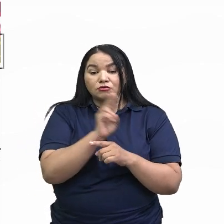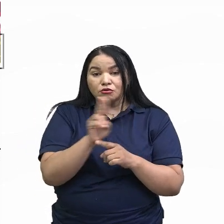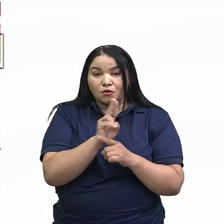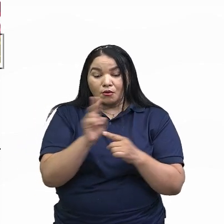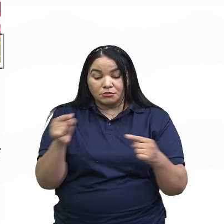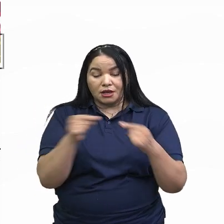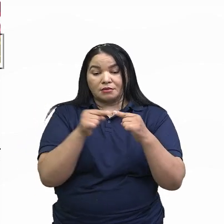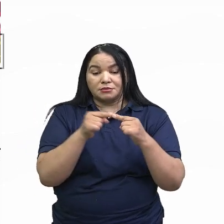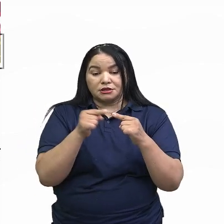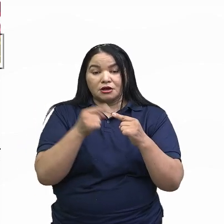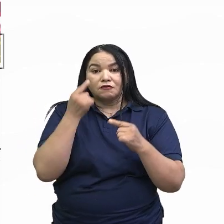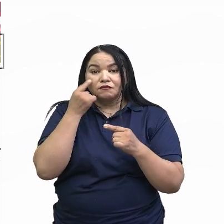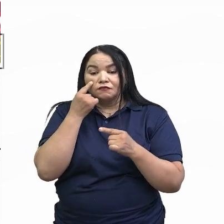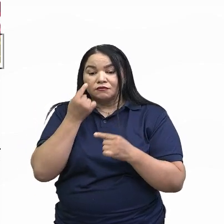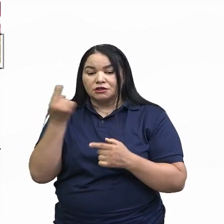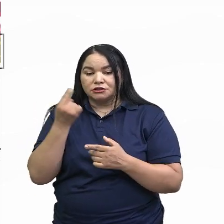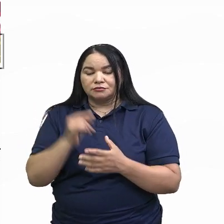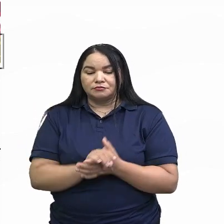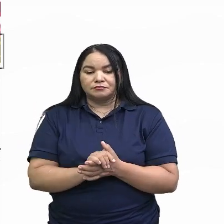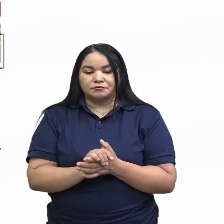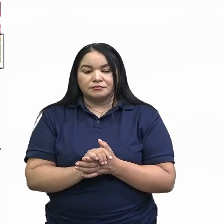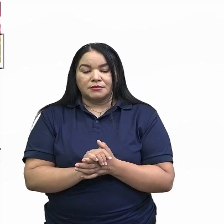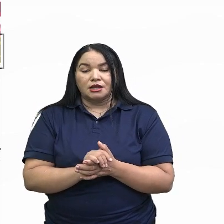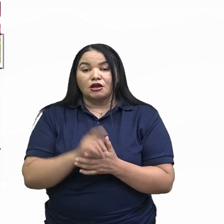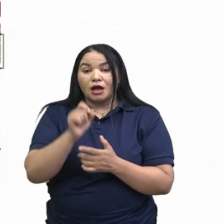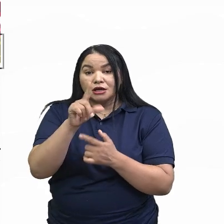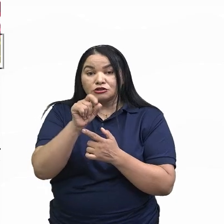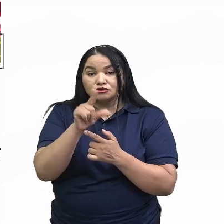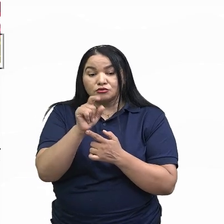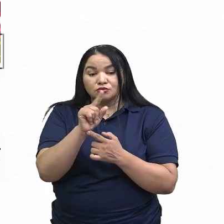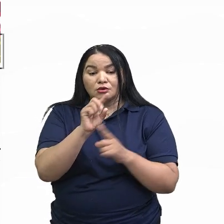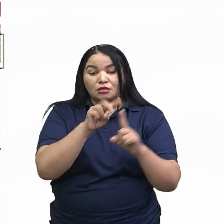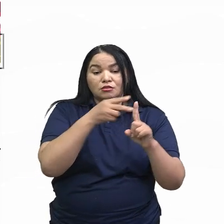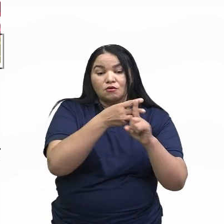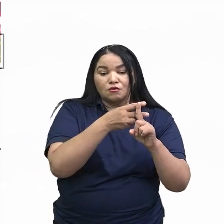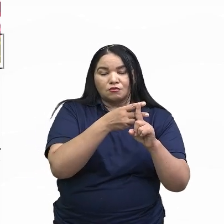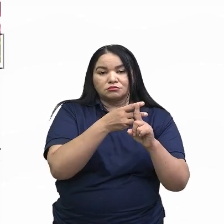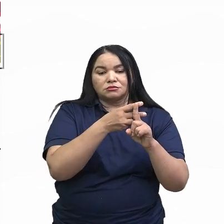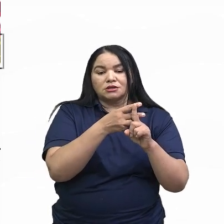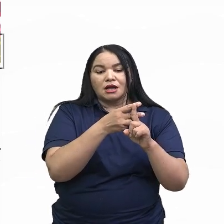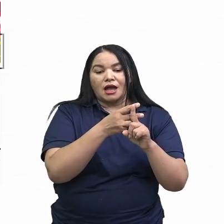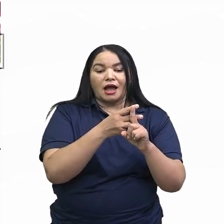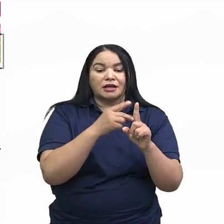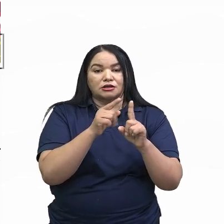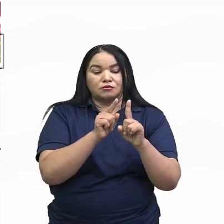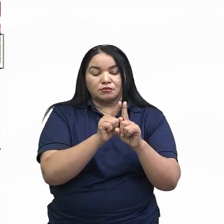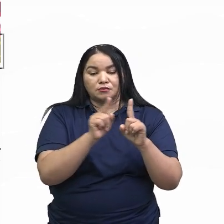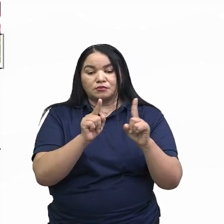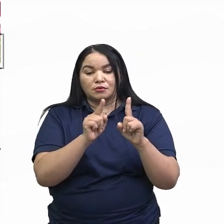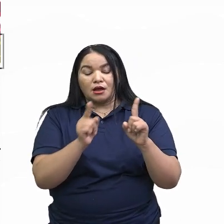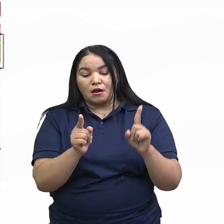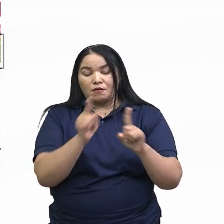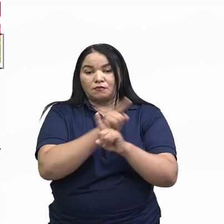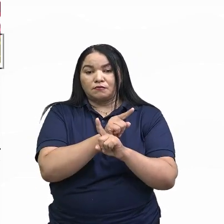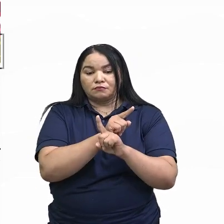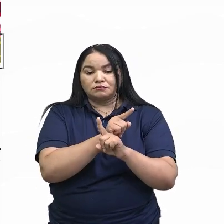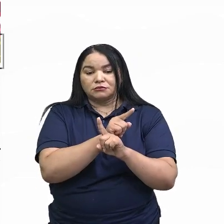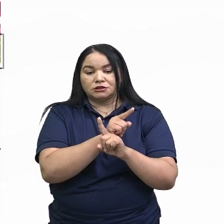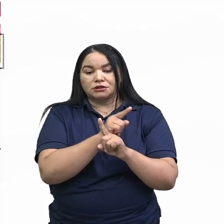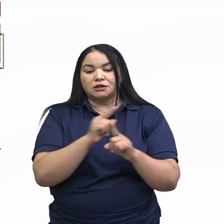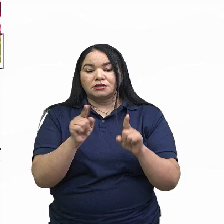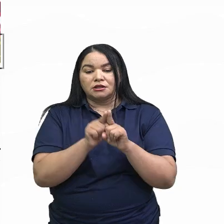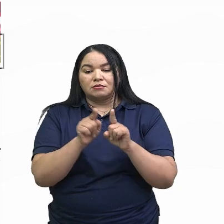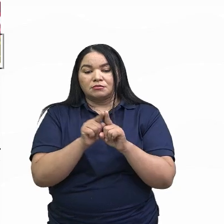que acontece nesse cromossomo. A duplicação vai aumentar, a inversão vai inverter ali aquela ordem de gene,